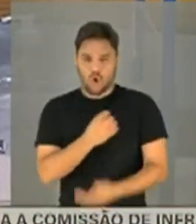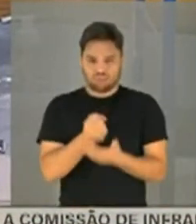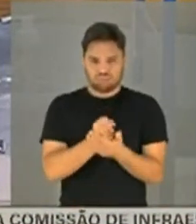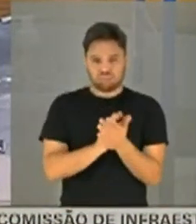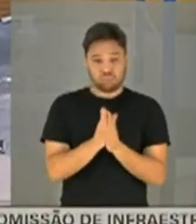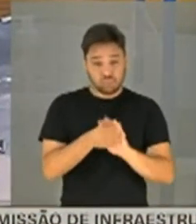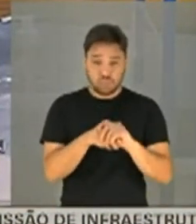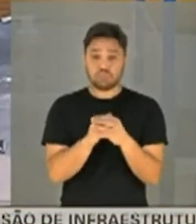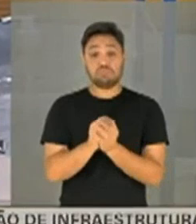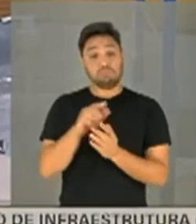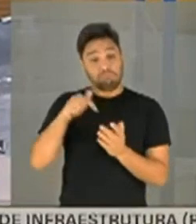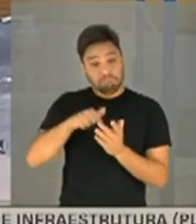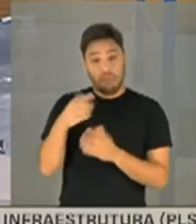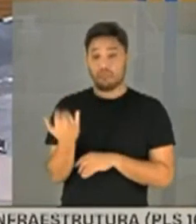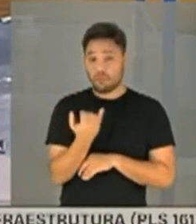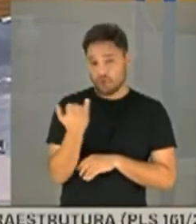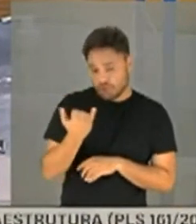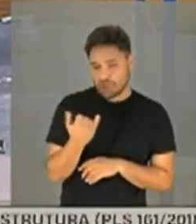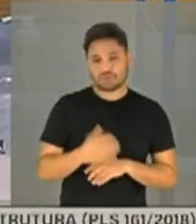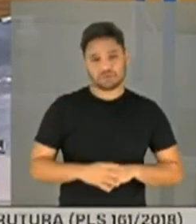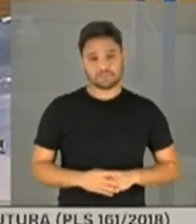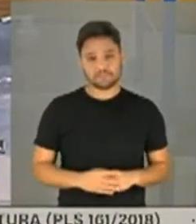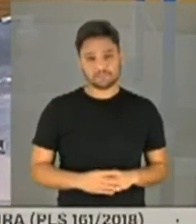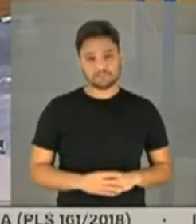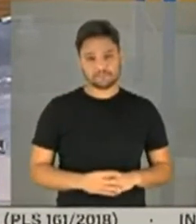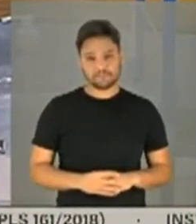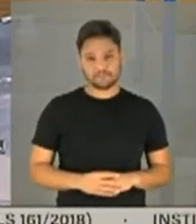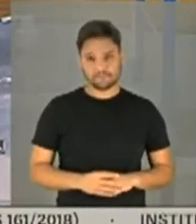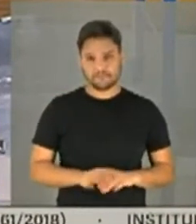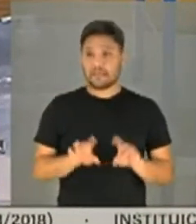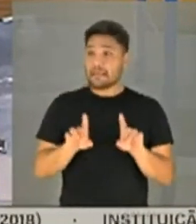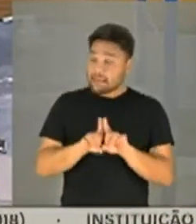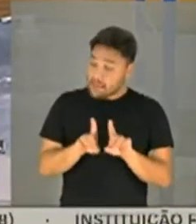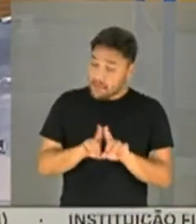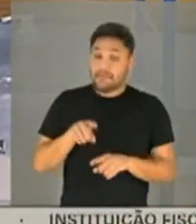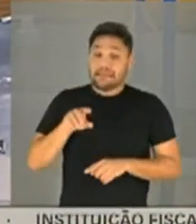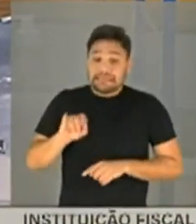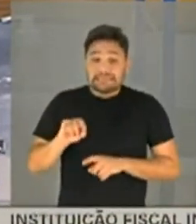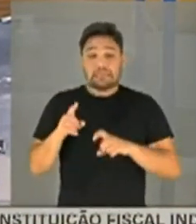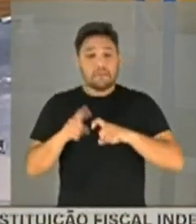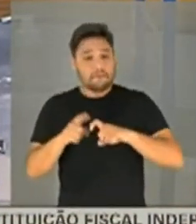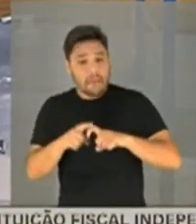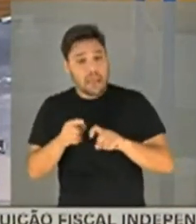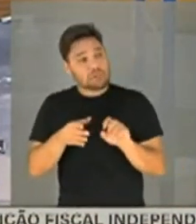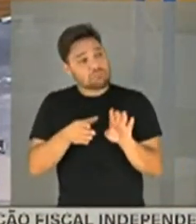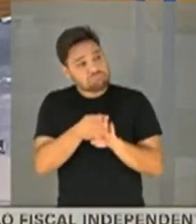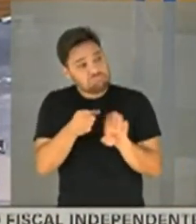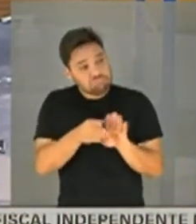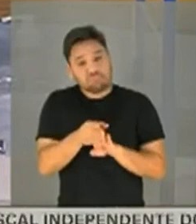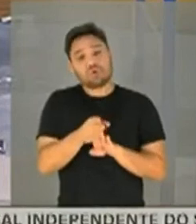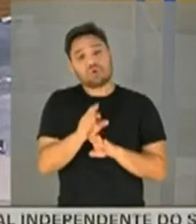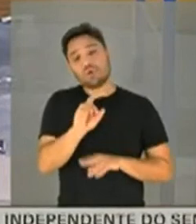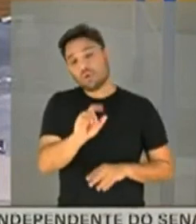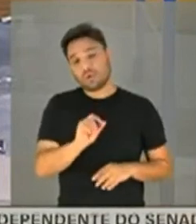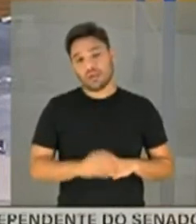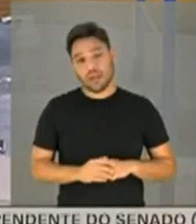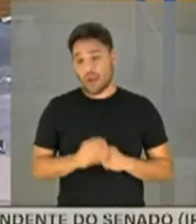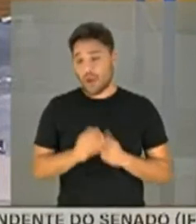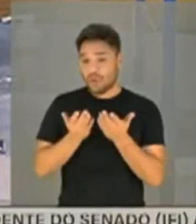é importante, e por que não, com recomendação médica,